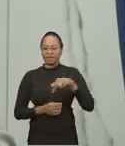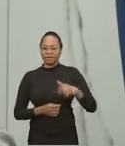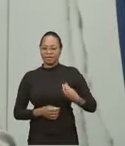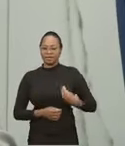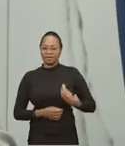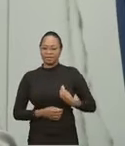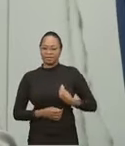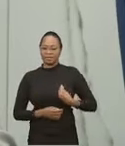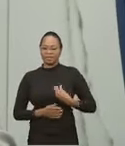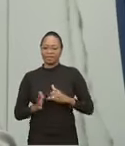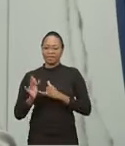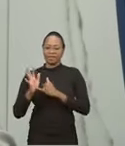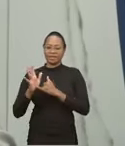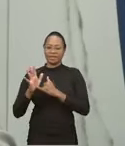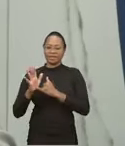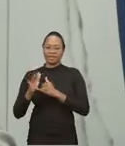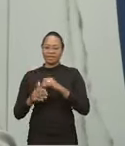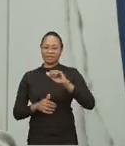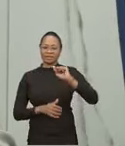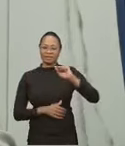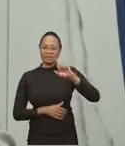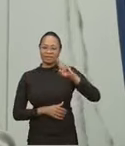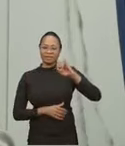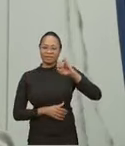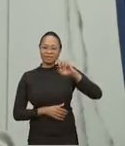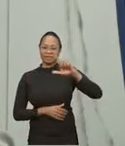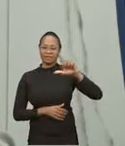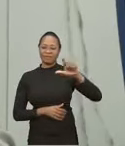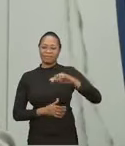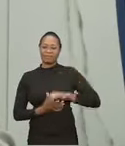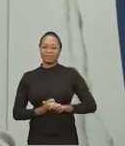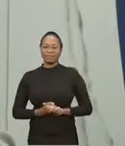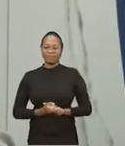Camaçari ao senhor Adiel Rabelo da Silva.